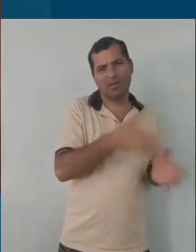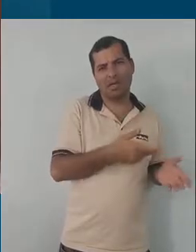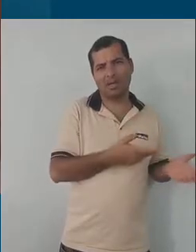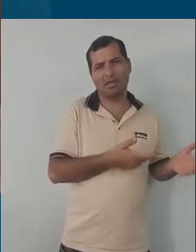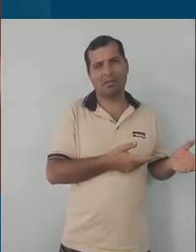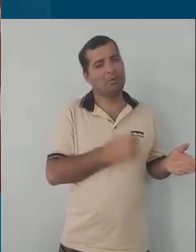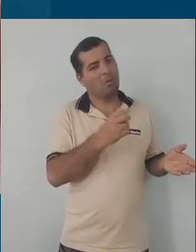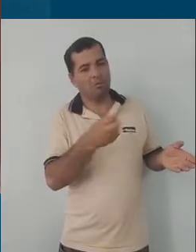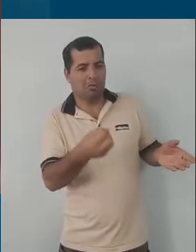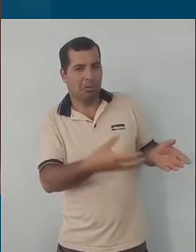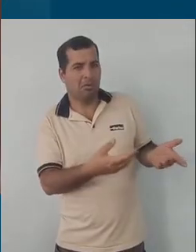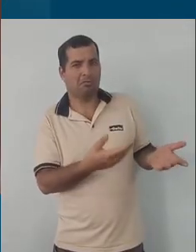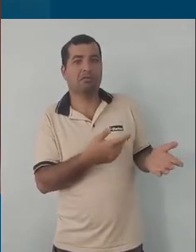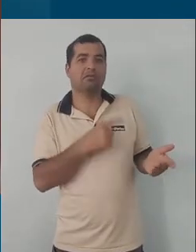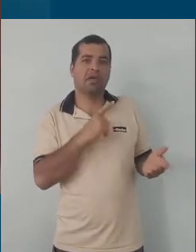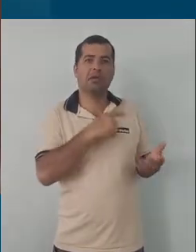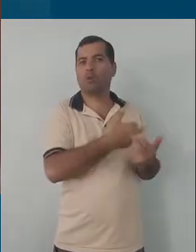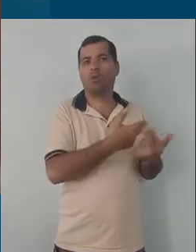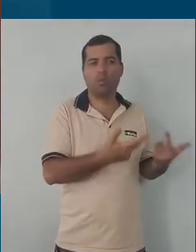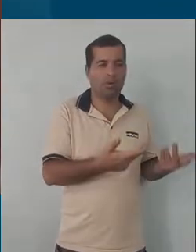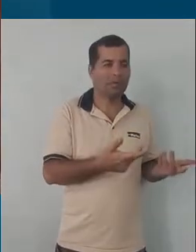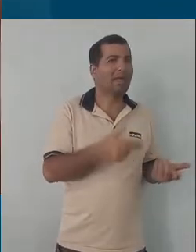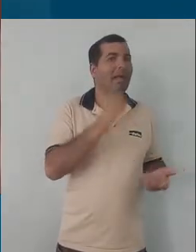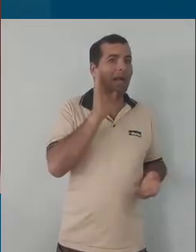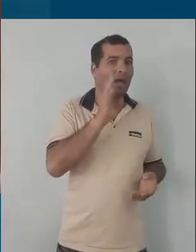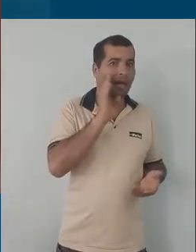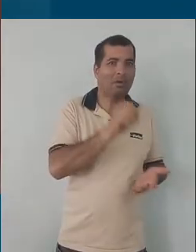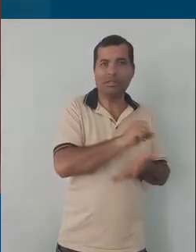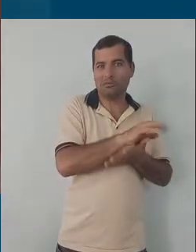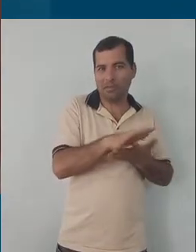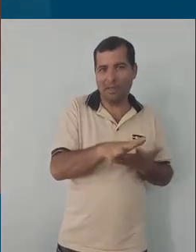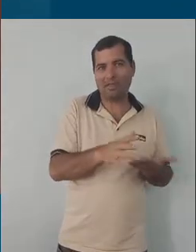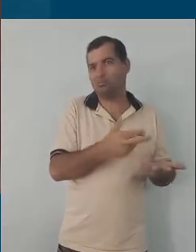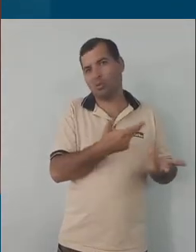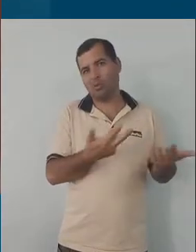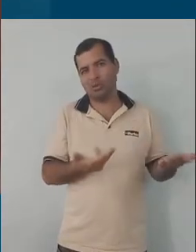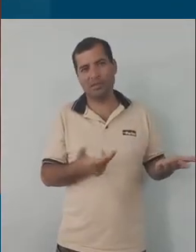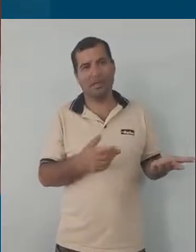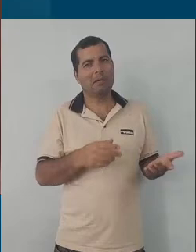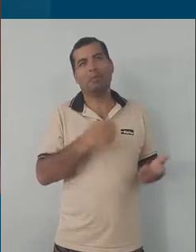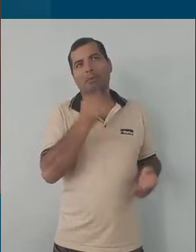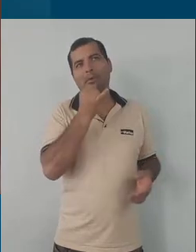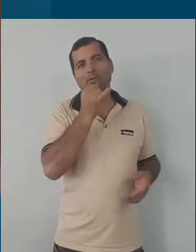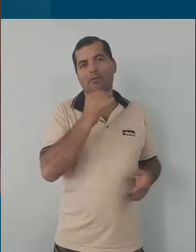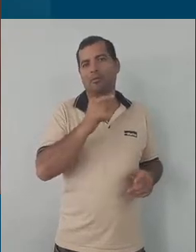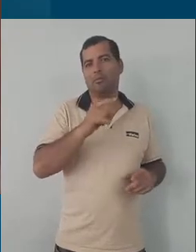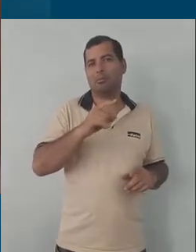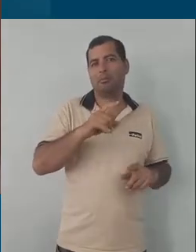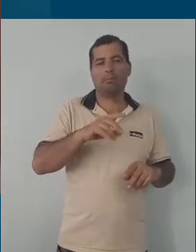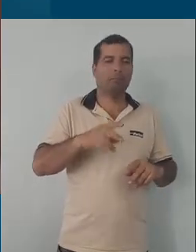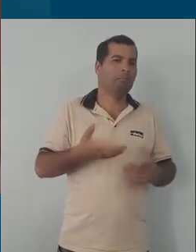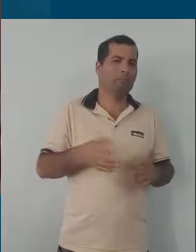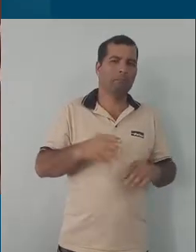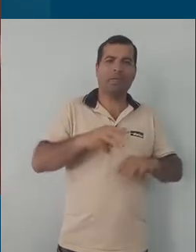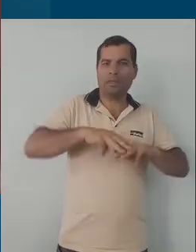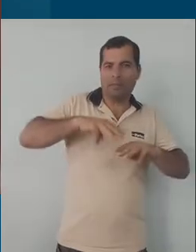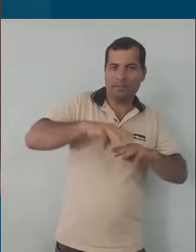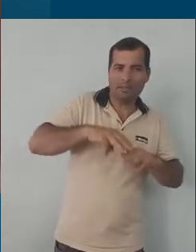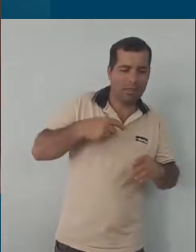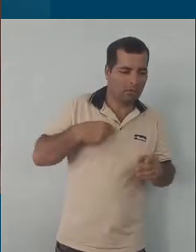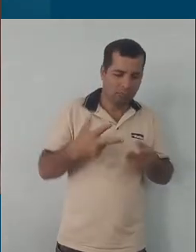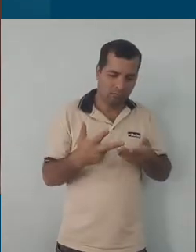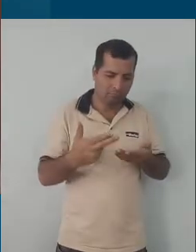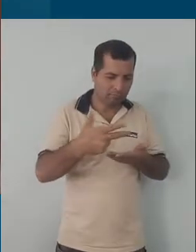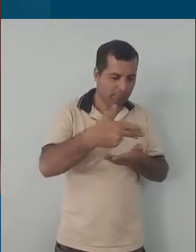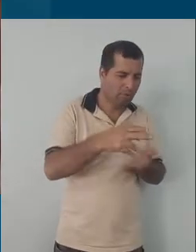que tem uma proposta, tem uma atividade super legal de matemática. Eu vou recortar essa atividade, ou vou copiar